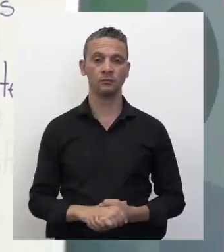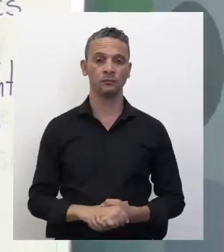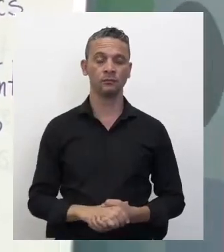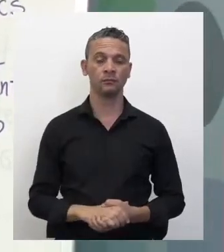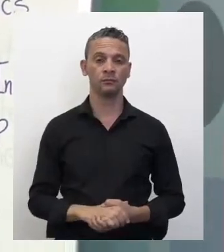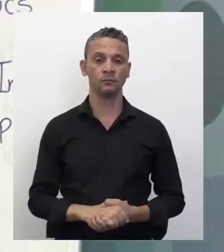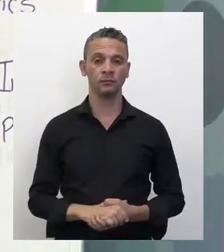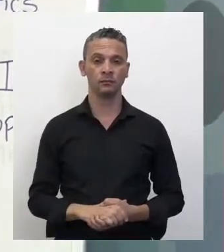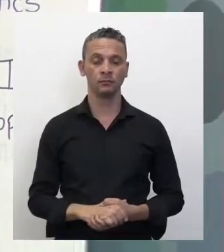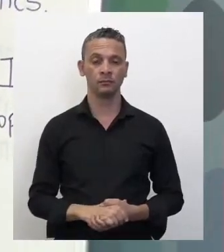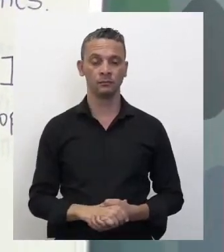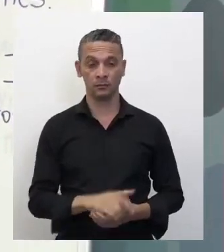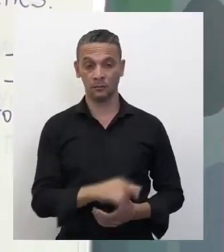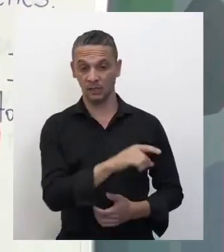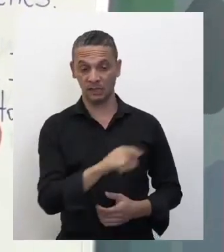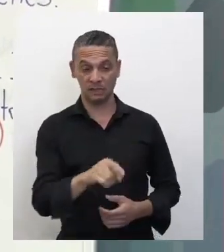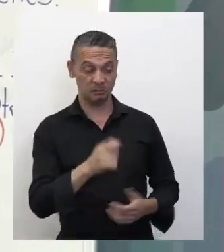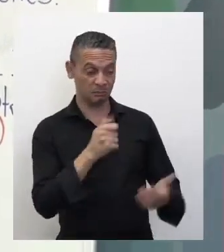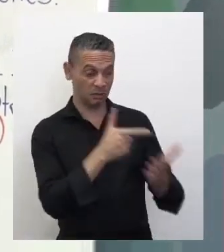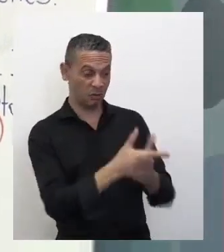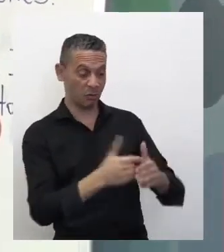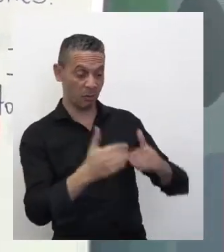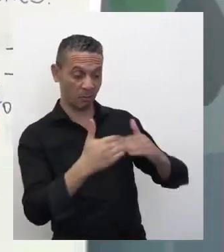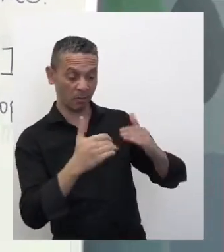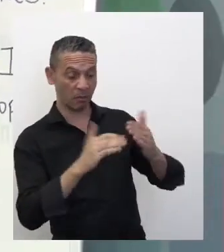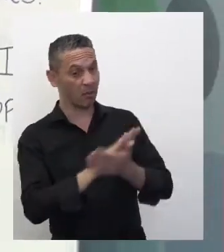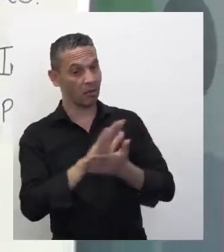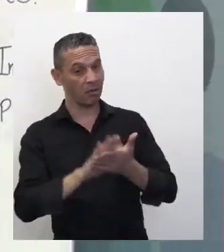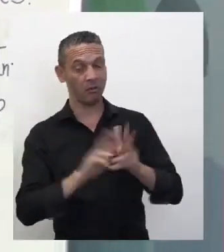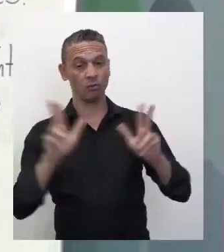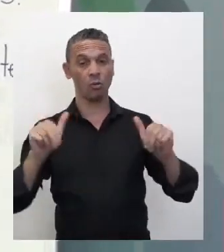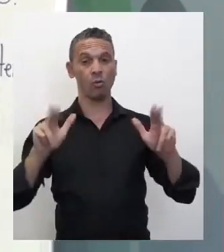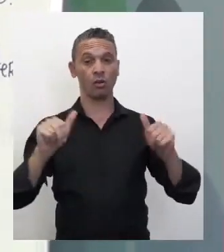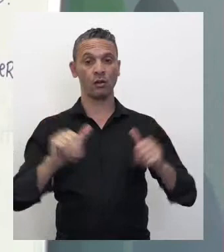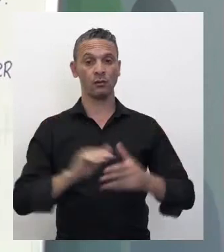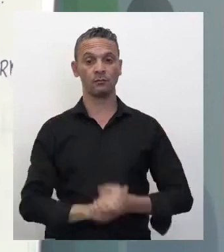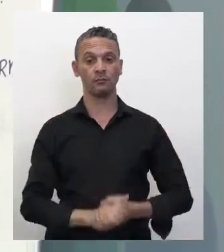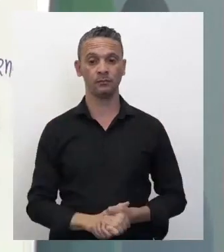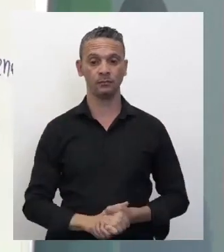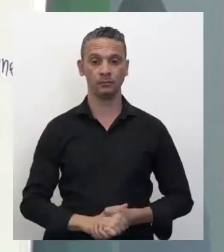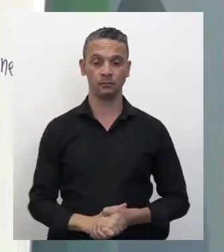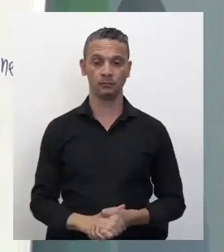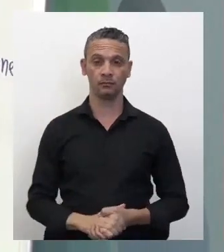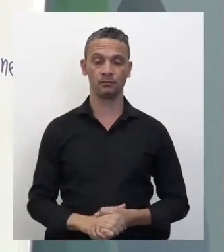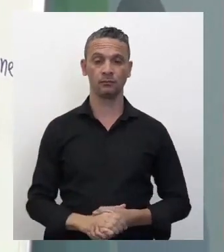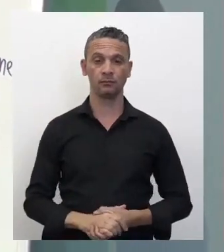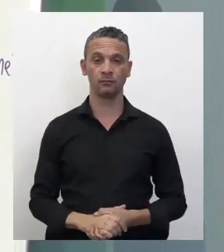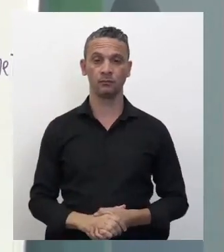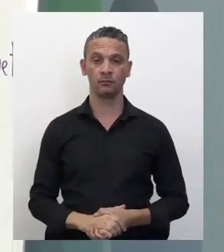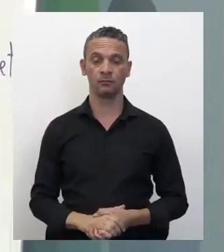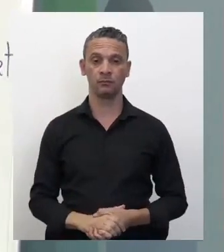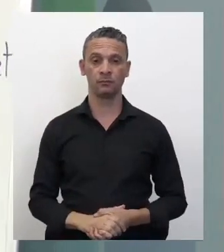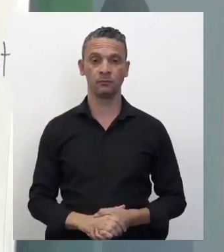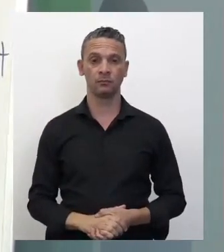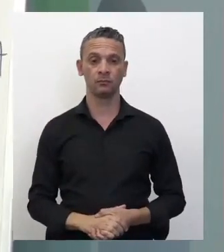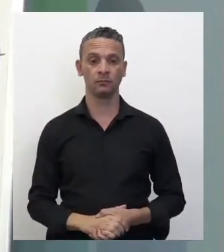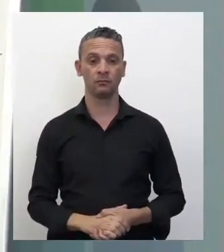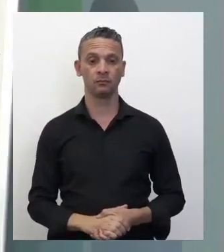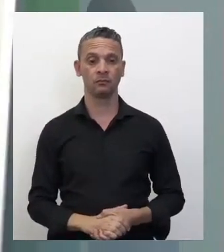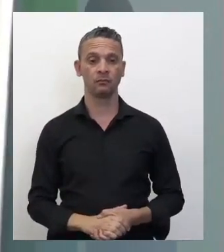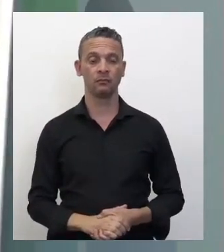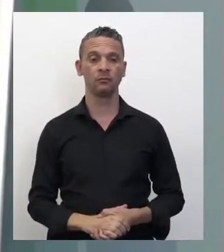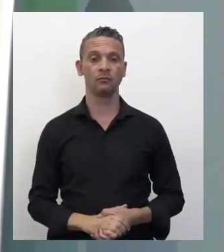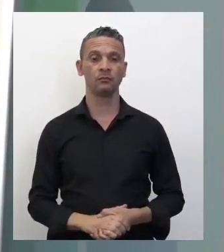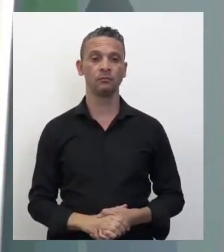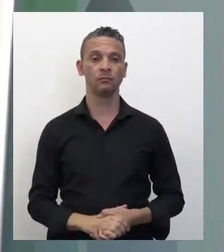cosmetics. Eles nunca compram cosméticos. Então, a gente tem o verbo aqui buy, está no presente, porque tem a pessoinha they,